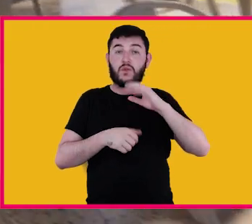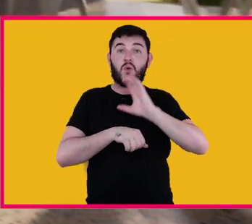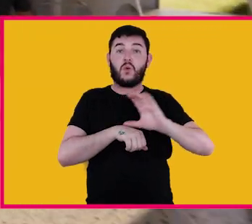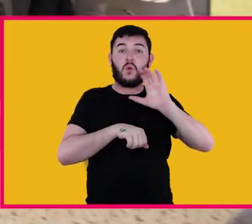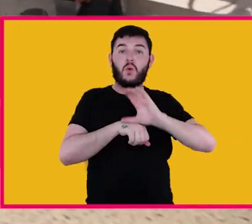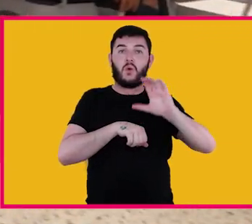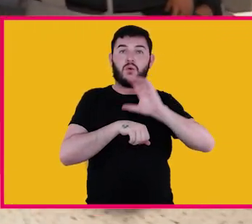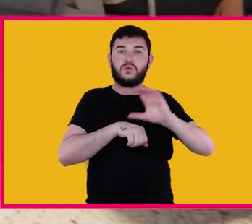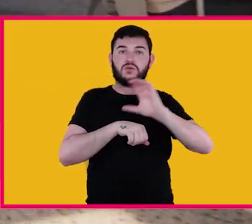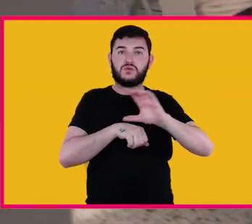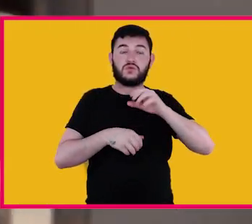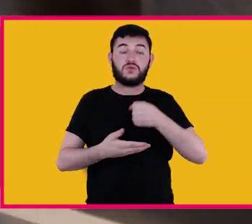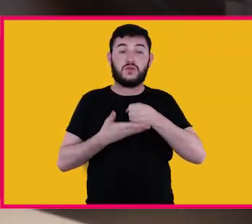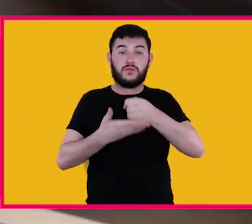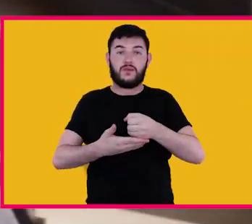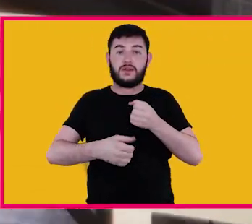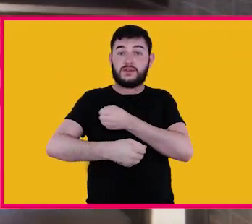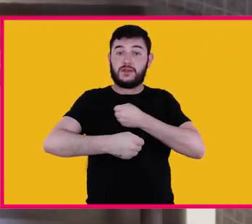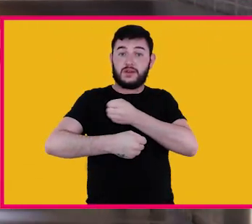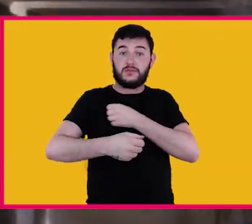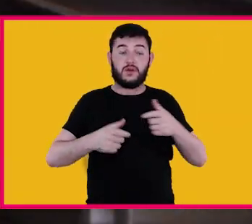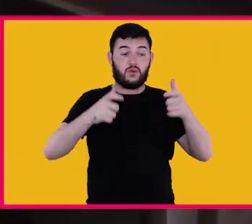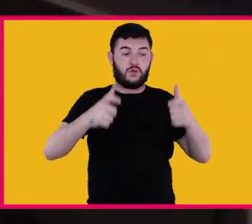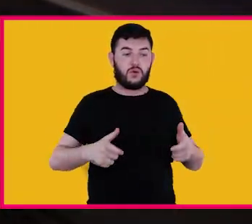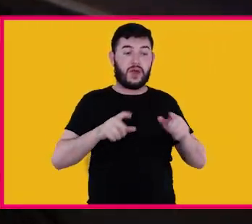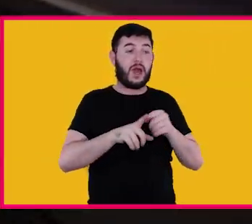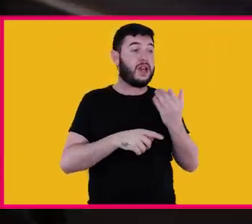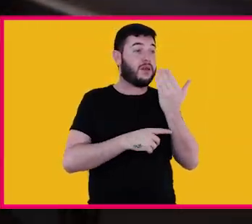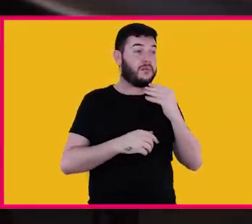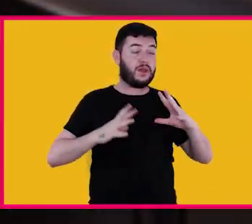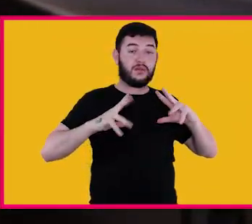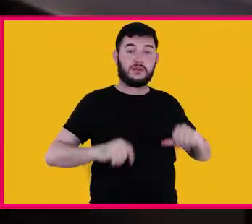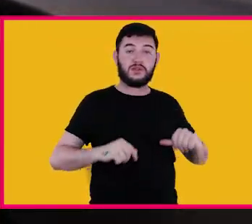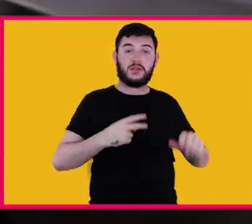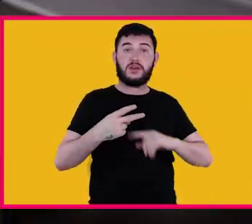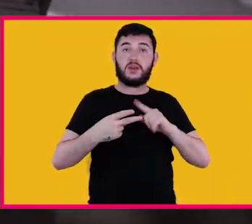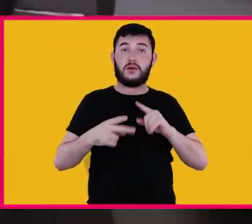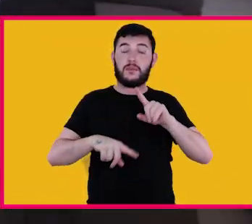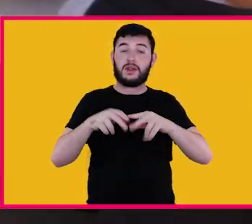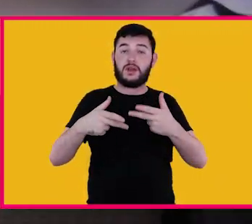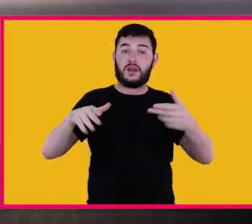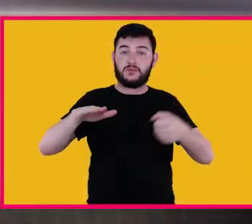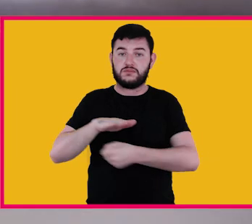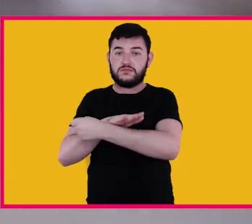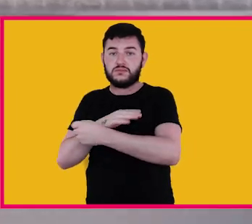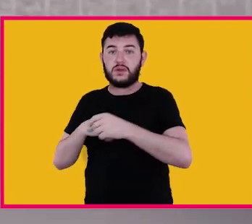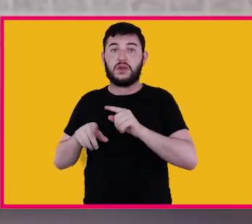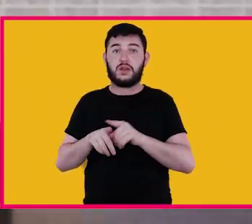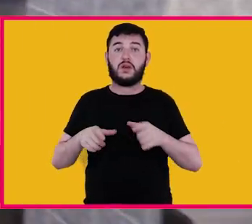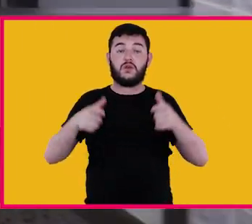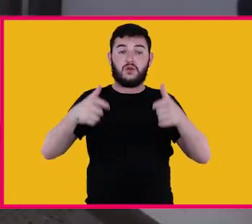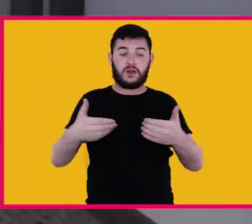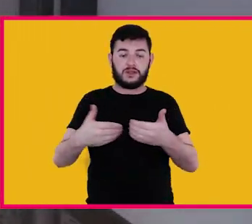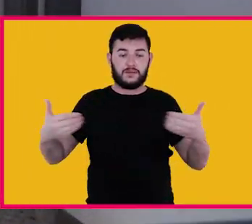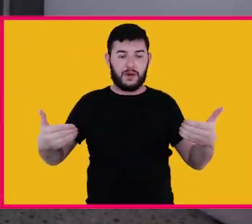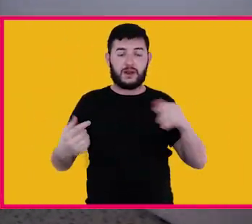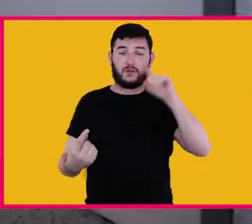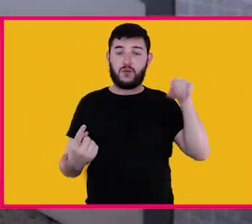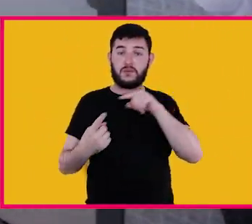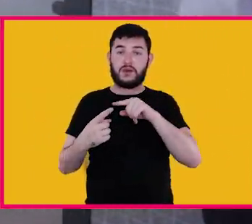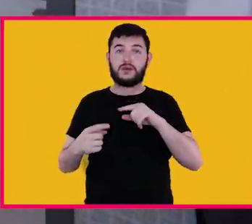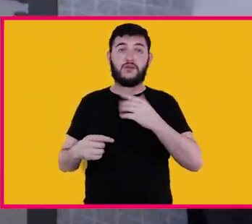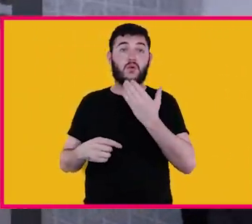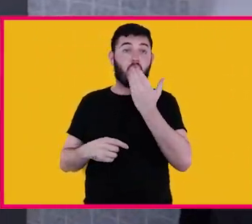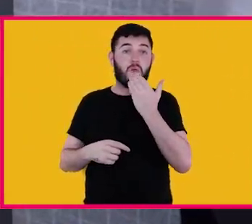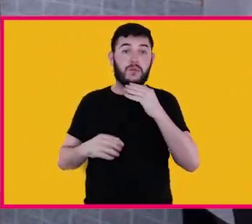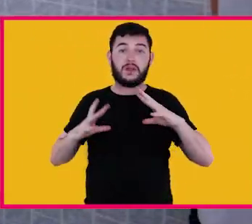gastronomia. Ele conta com áreas de higienização de alimentos, depósito, áreas de preparo separadas das áreas de lavagem e toda a normatização recomendada